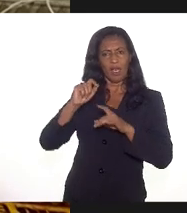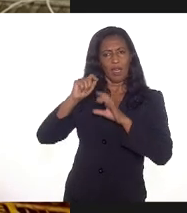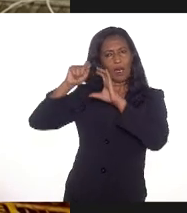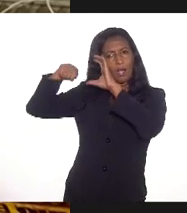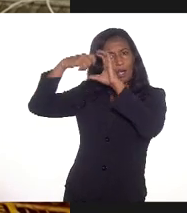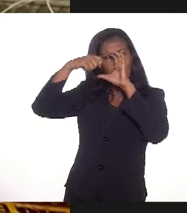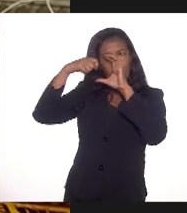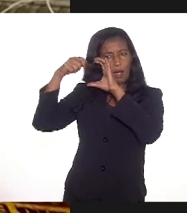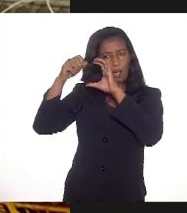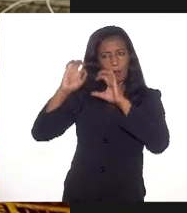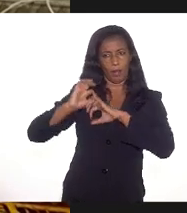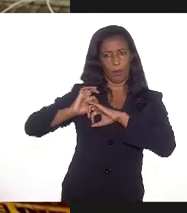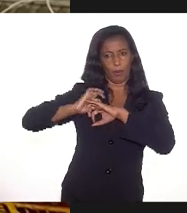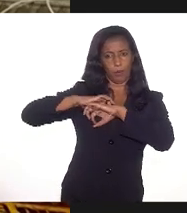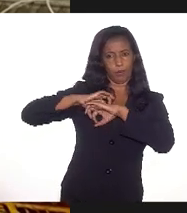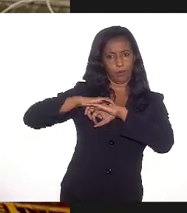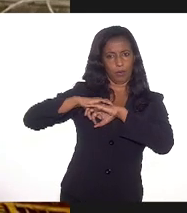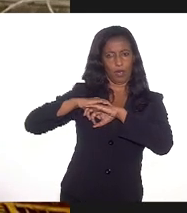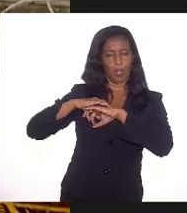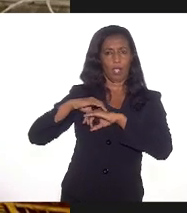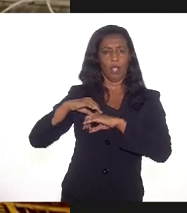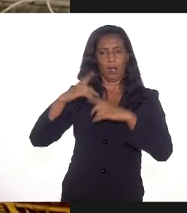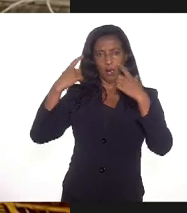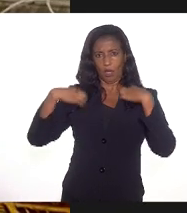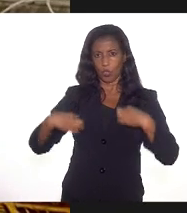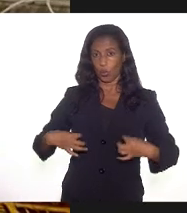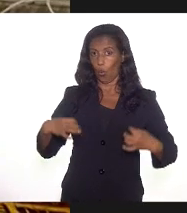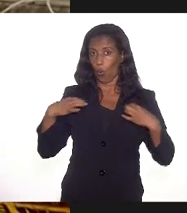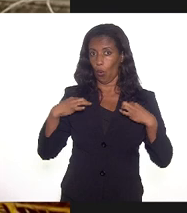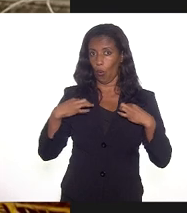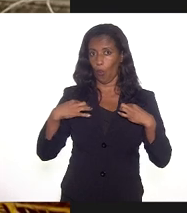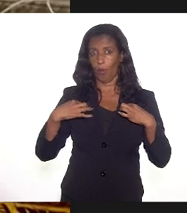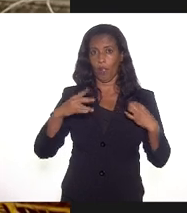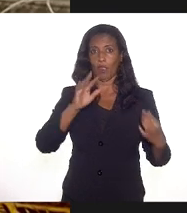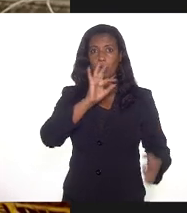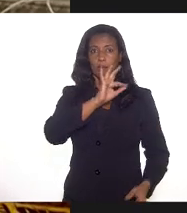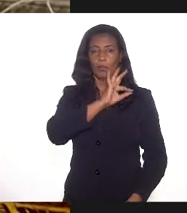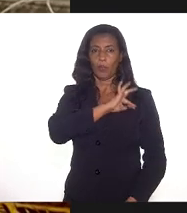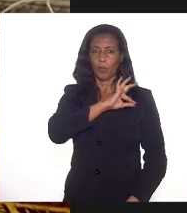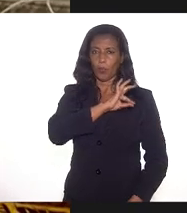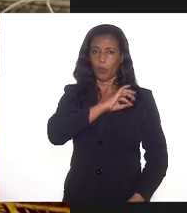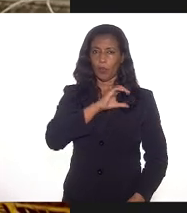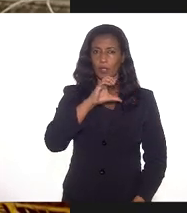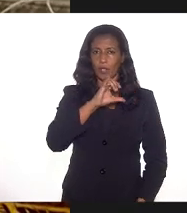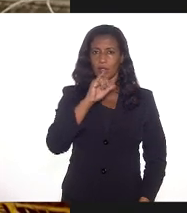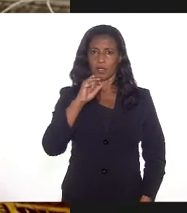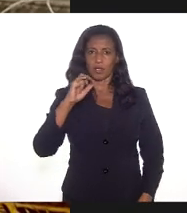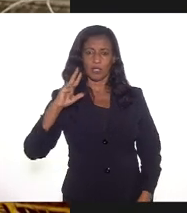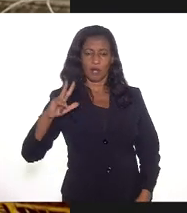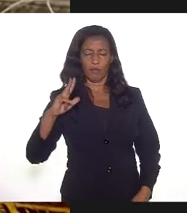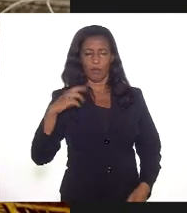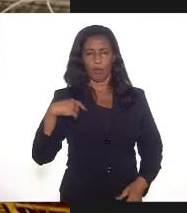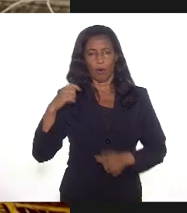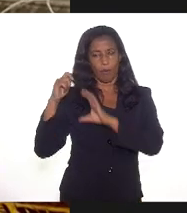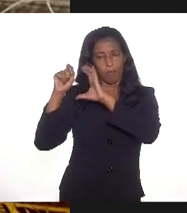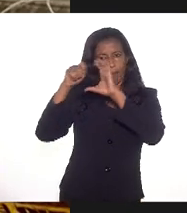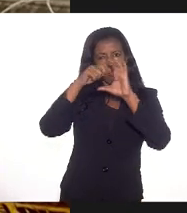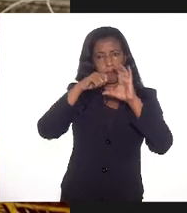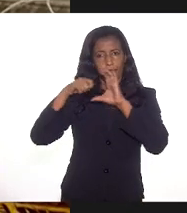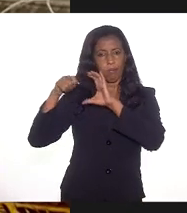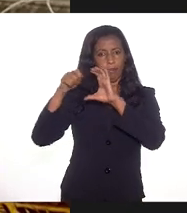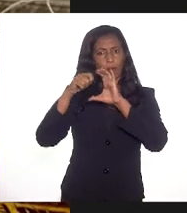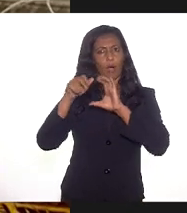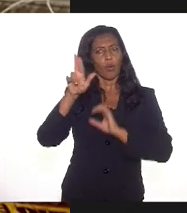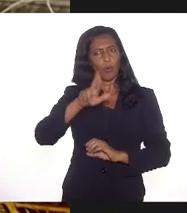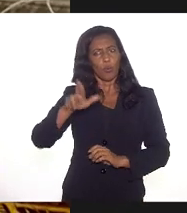de vídeo nos uniformes dos policiais civis e militares do Estado do Rio de Janeiro, a fim de monitorar o uso